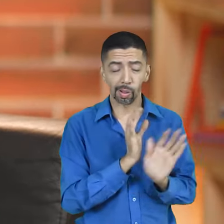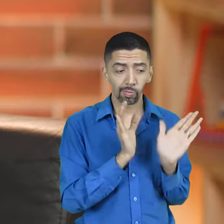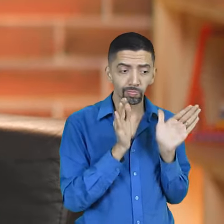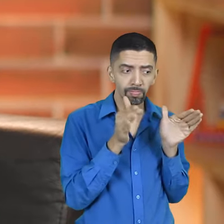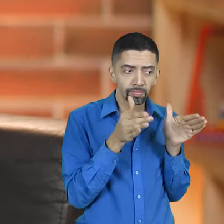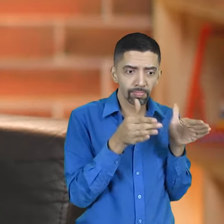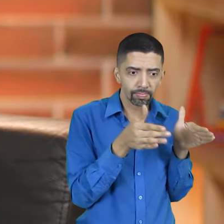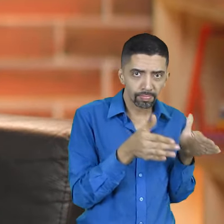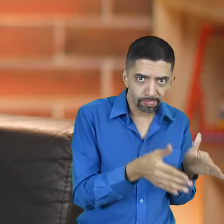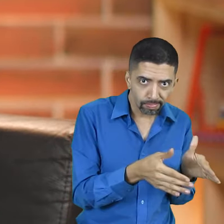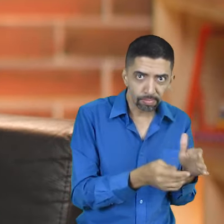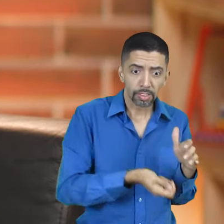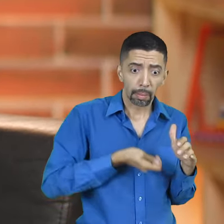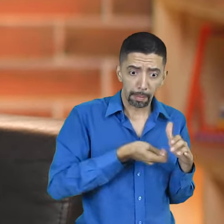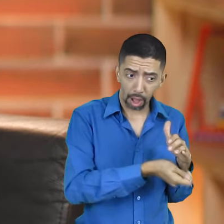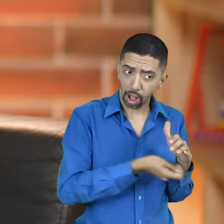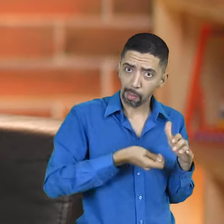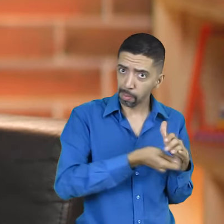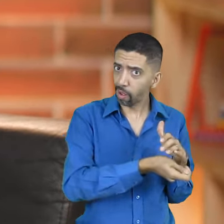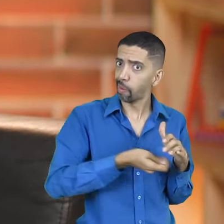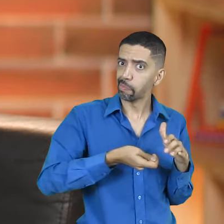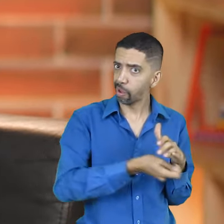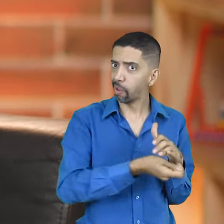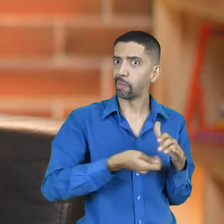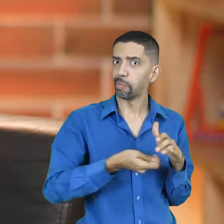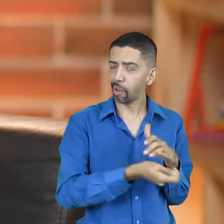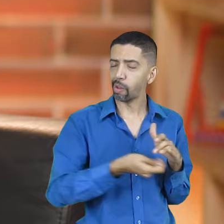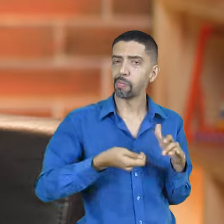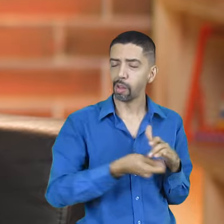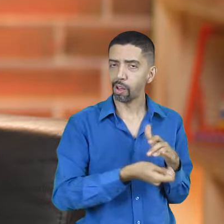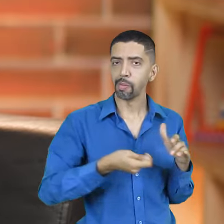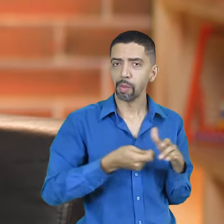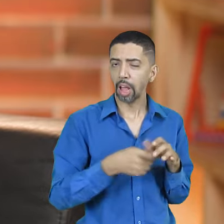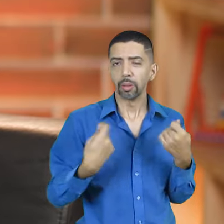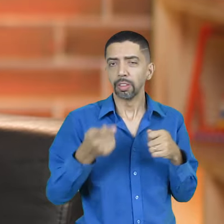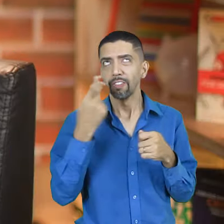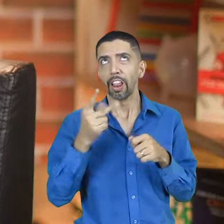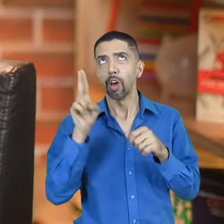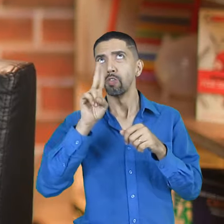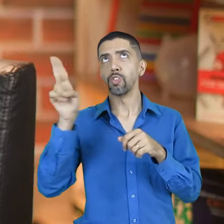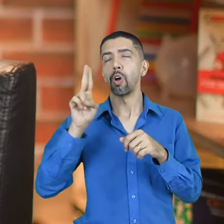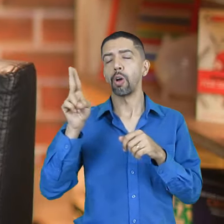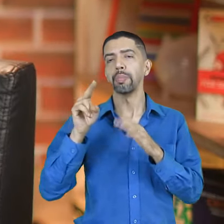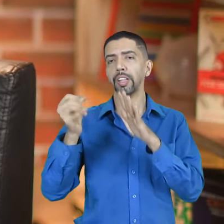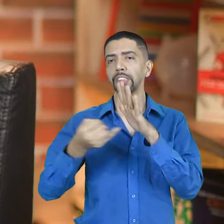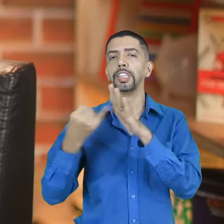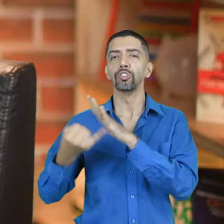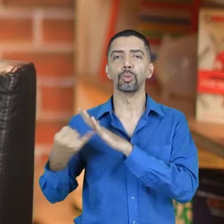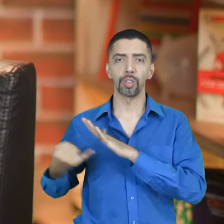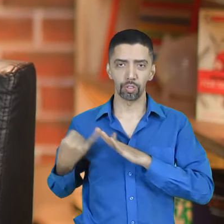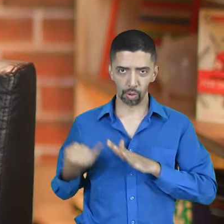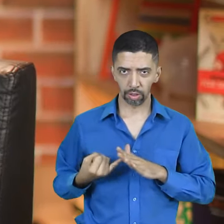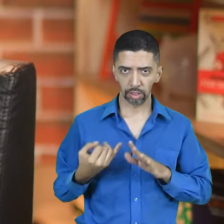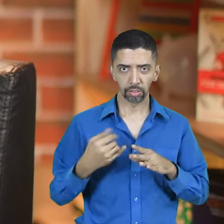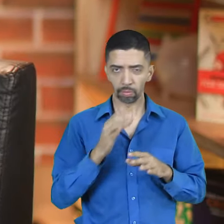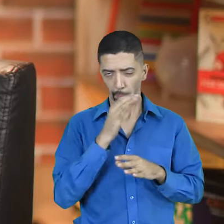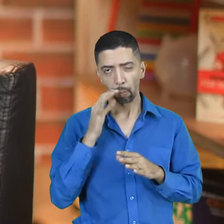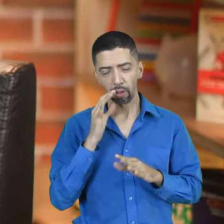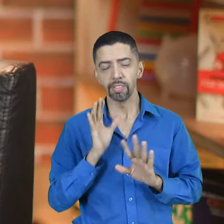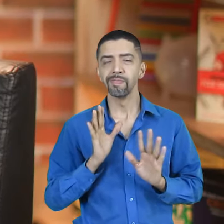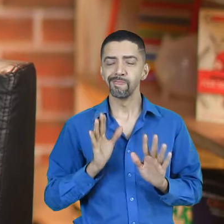instituições, mas que estavam lá, investiram muito dinheiro, colocaram muitos recursos e ficaram com esta situação